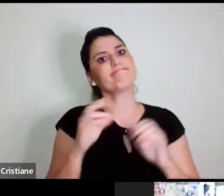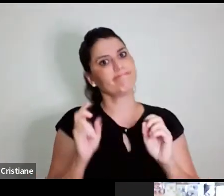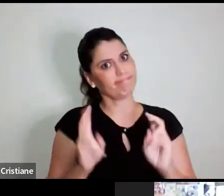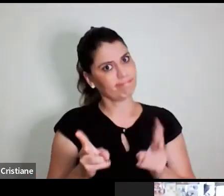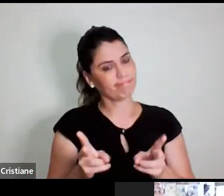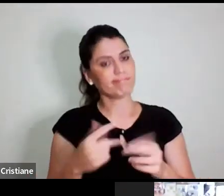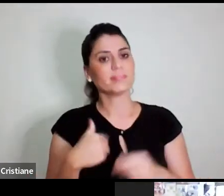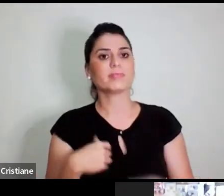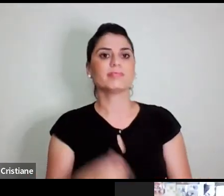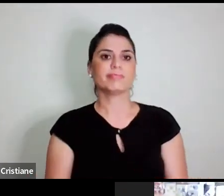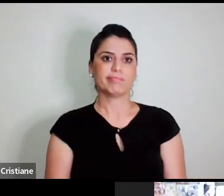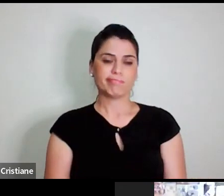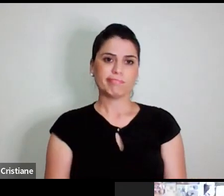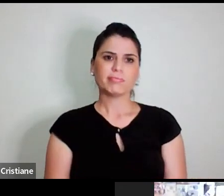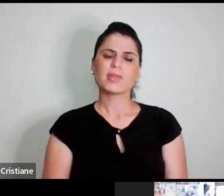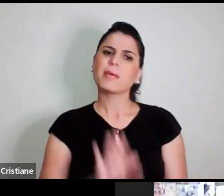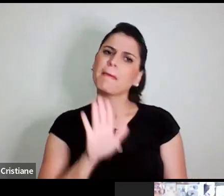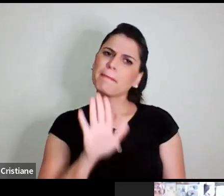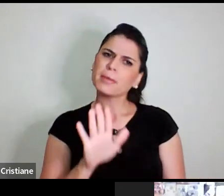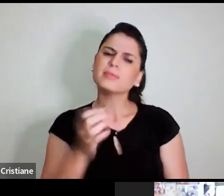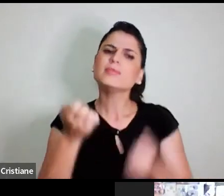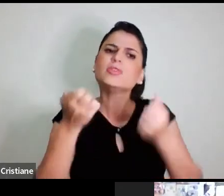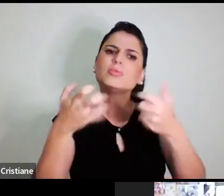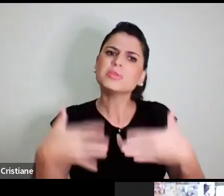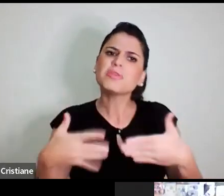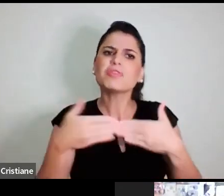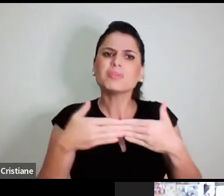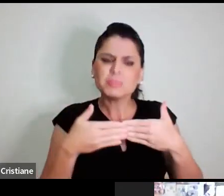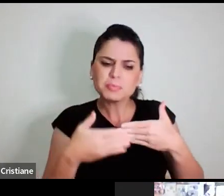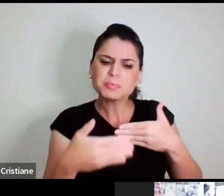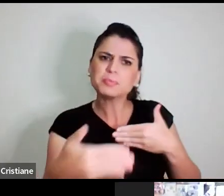né? E quando que começaram esses problemas?